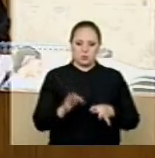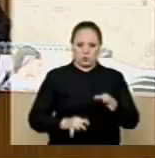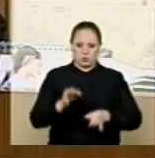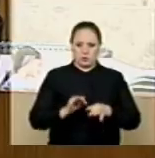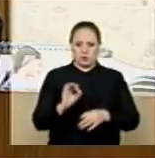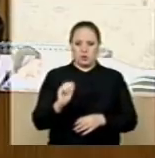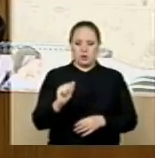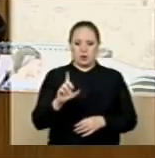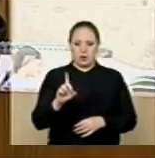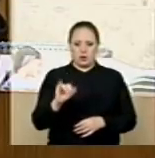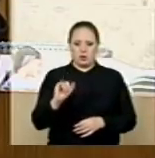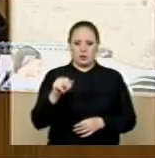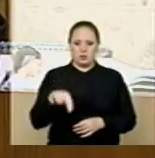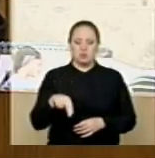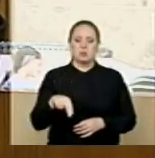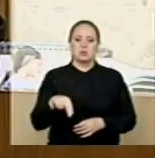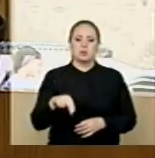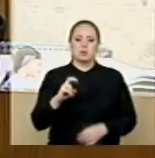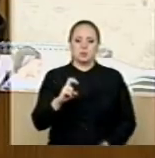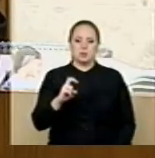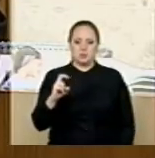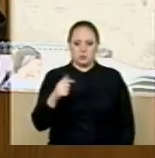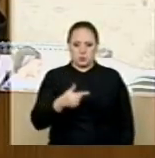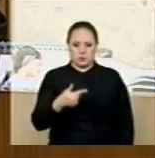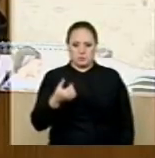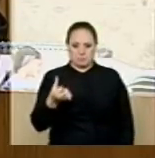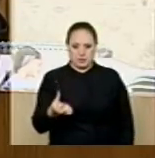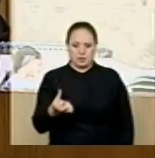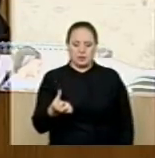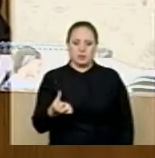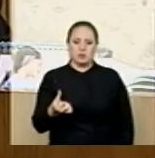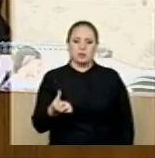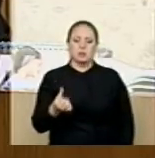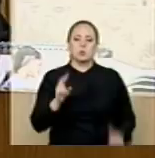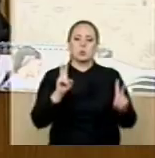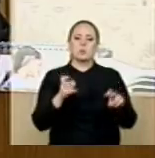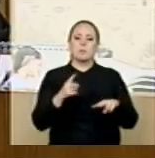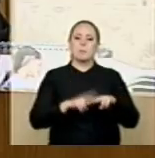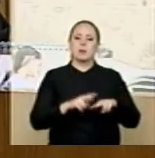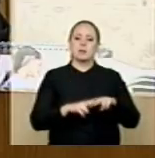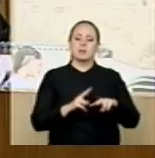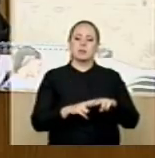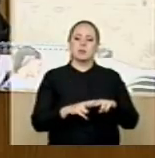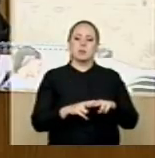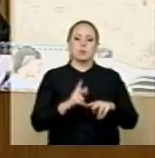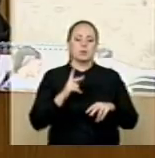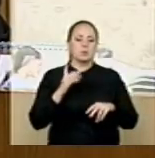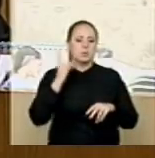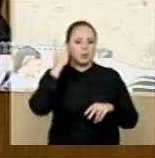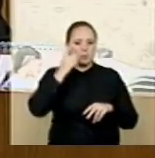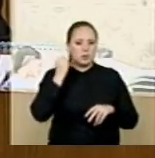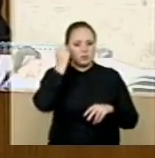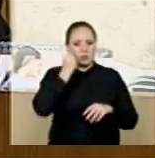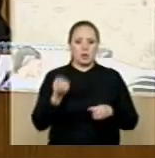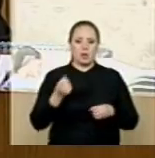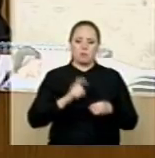da ação direta de inconstitucionalidade 5526 sobre a prisão de parlamentares e o retorno ao pleno exercício de